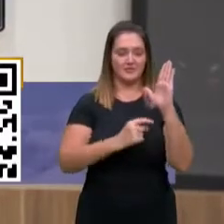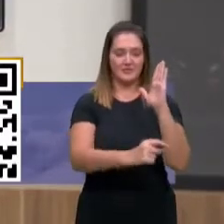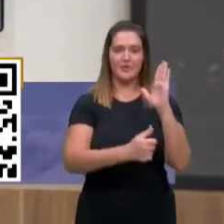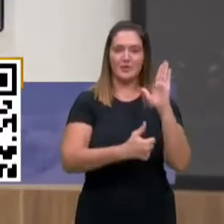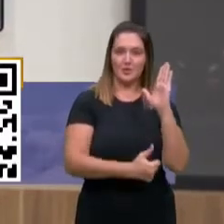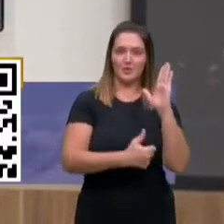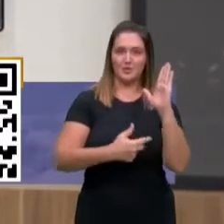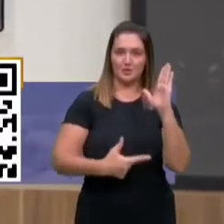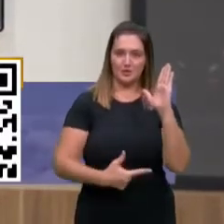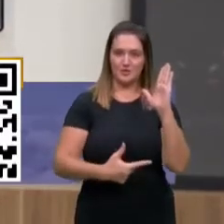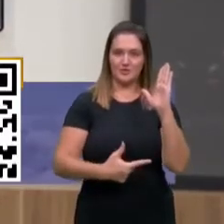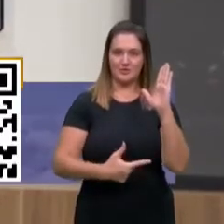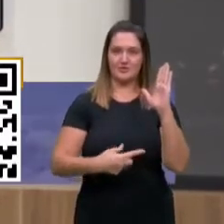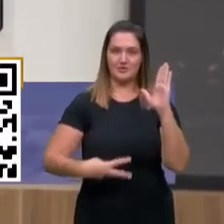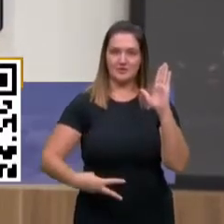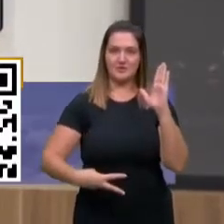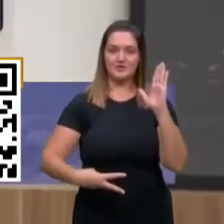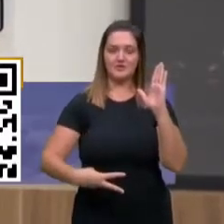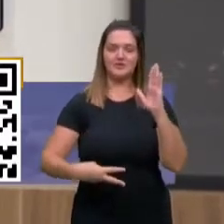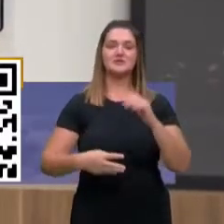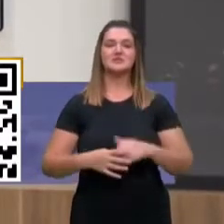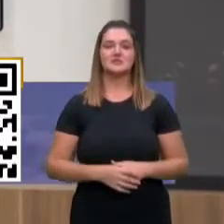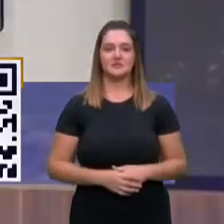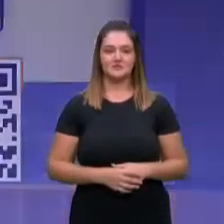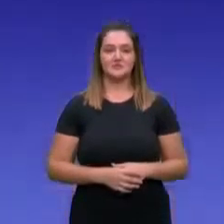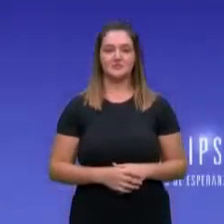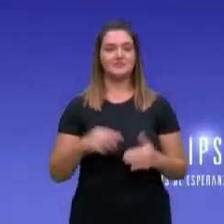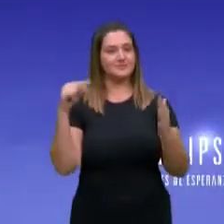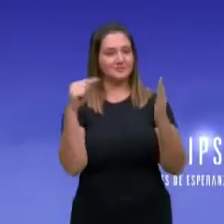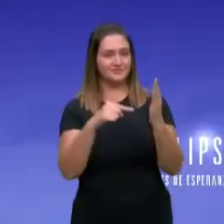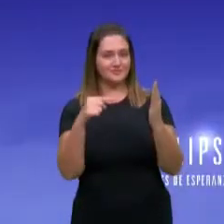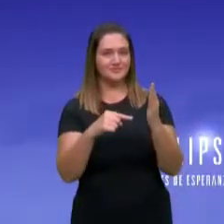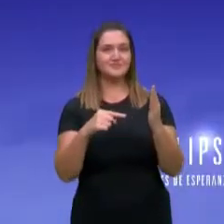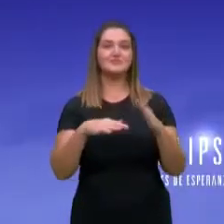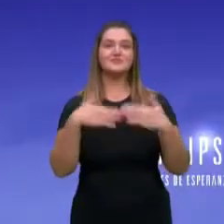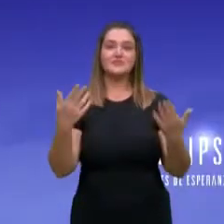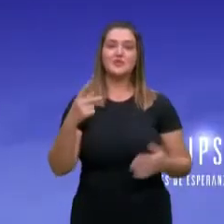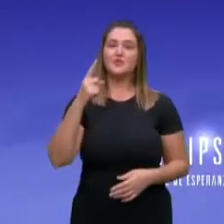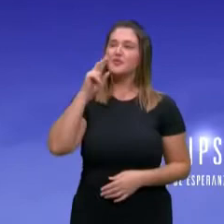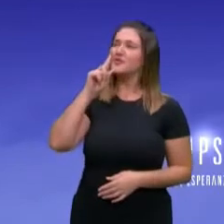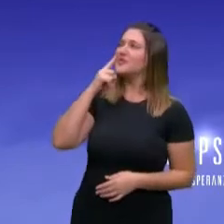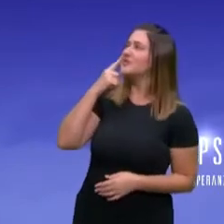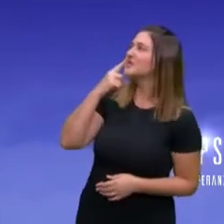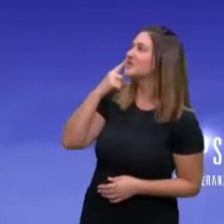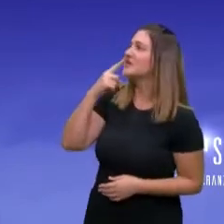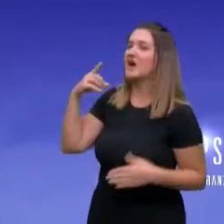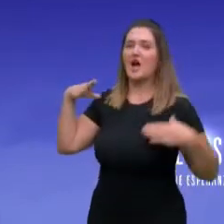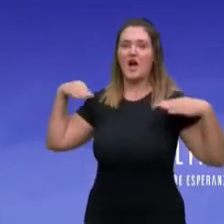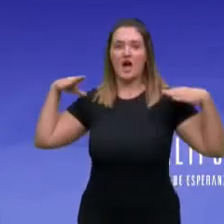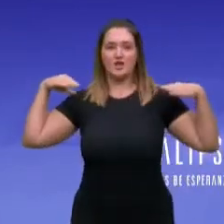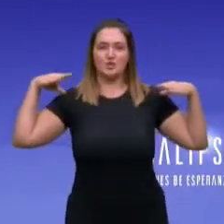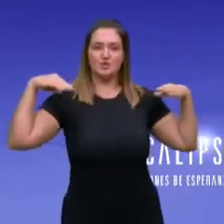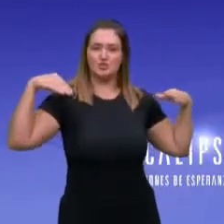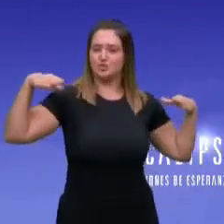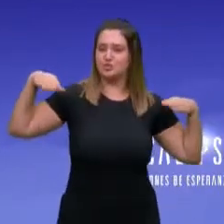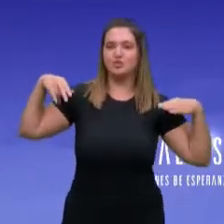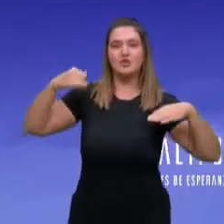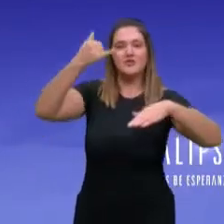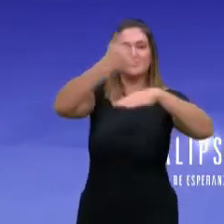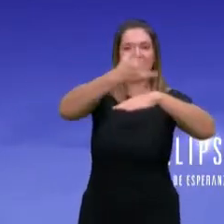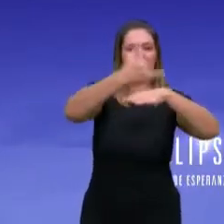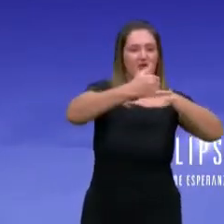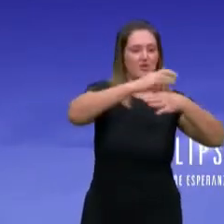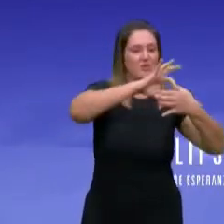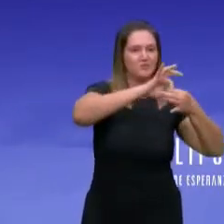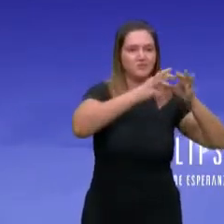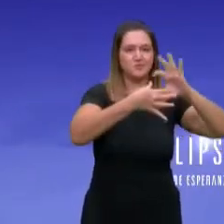os versos 1, 2 e 3. Está aqui. Então vi descer do céu um anjo que tinha na mão a chave do abismo e